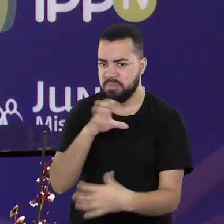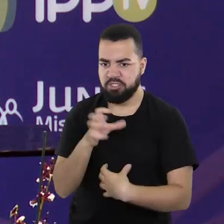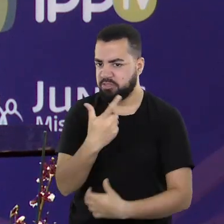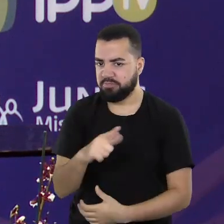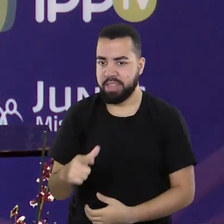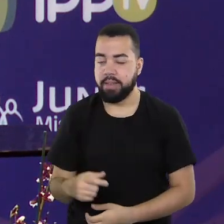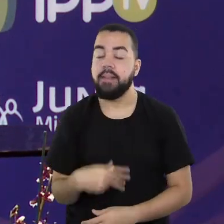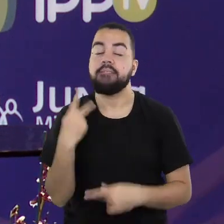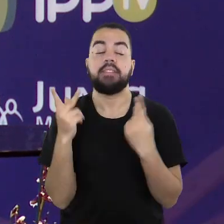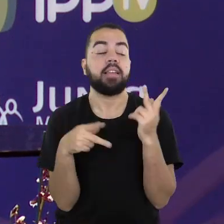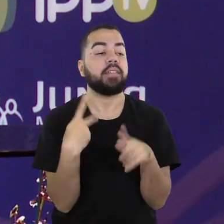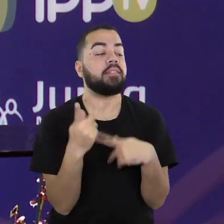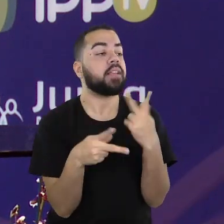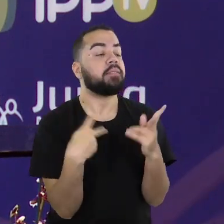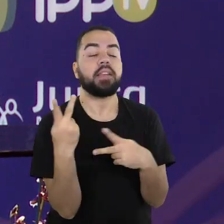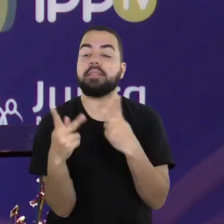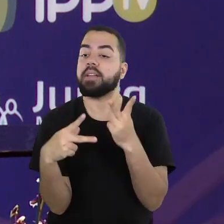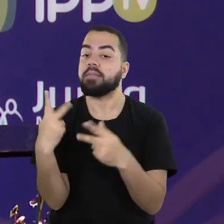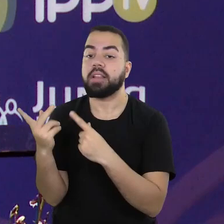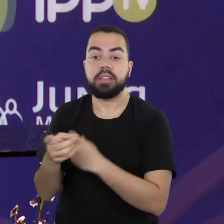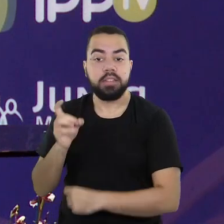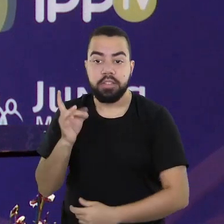compaixão com os recursos dos outros.